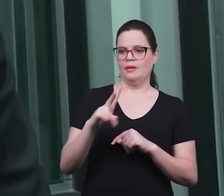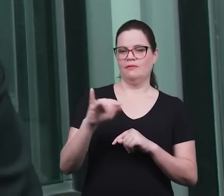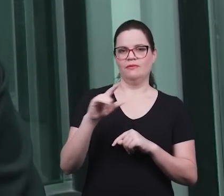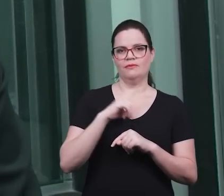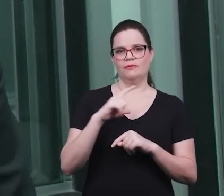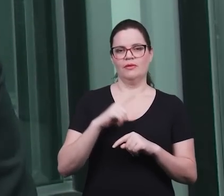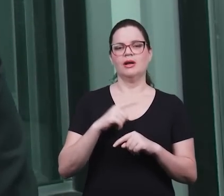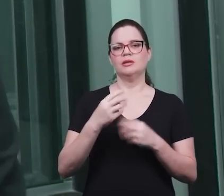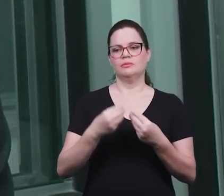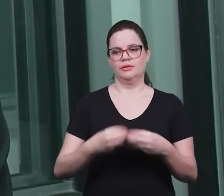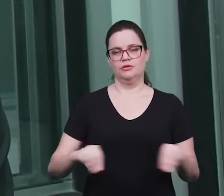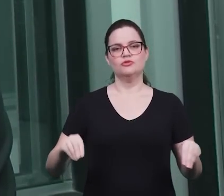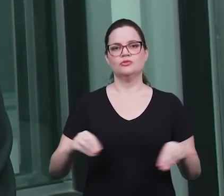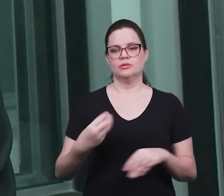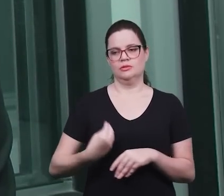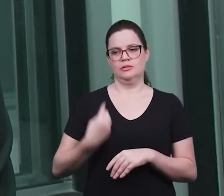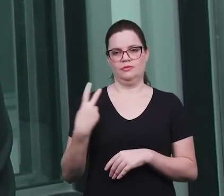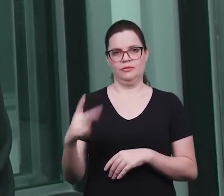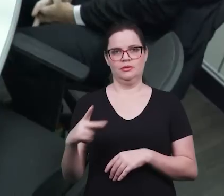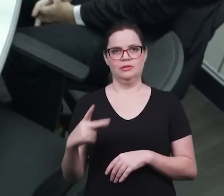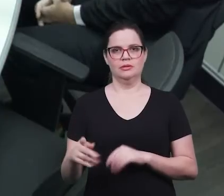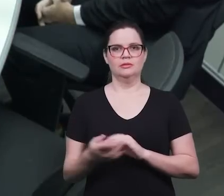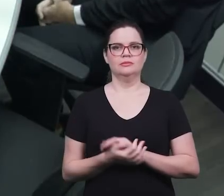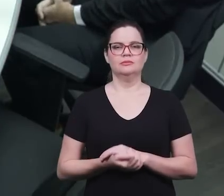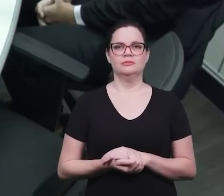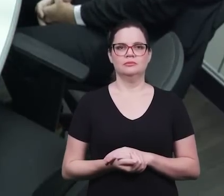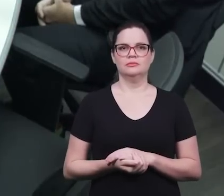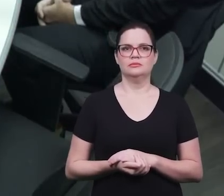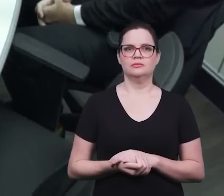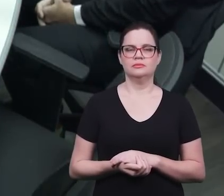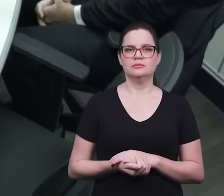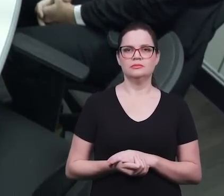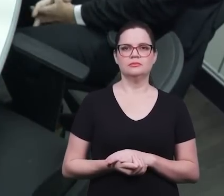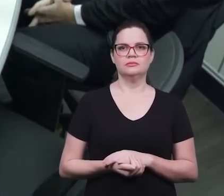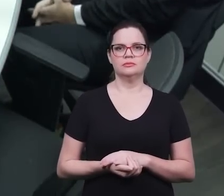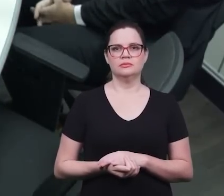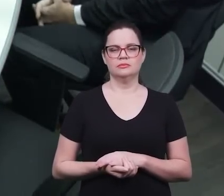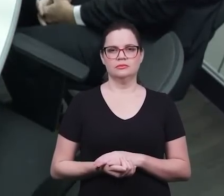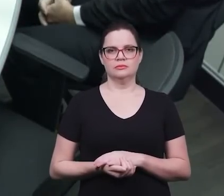vida da pessoa. Então, de maneira geral, o que nós podemos